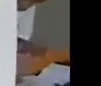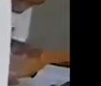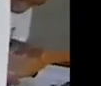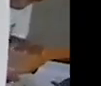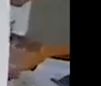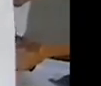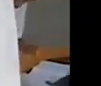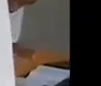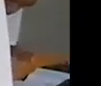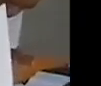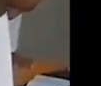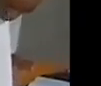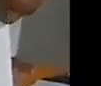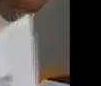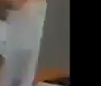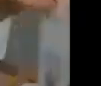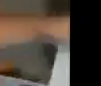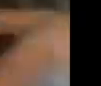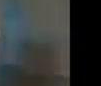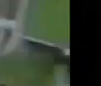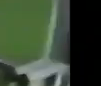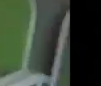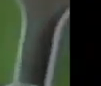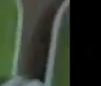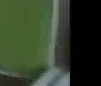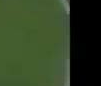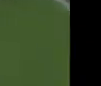Depois que imprimir, você leva para secar.